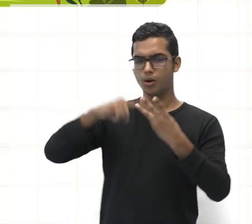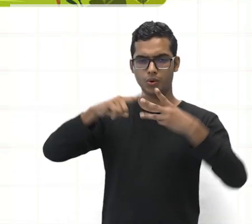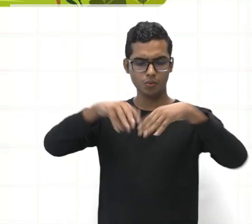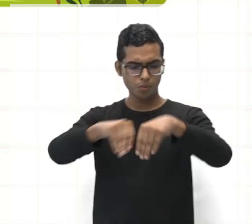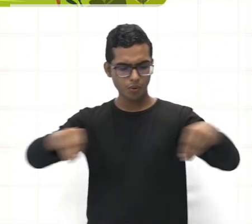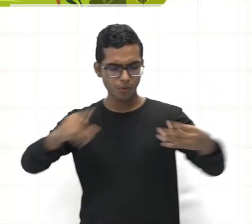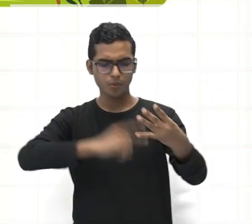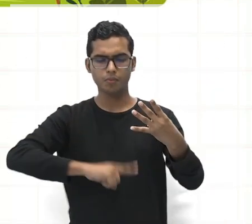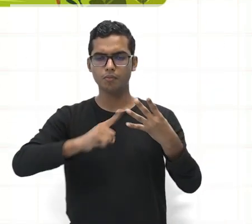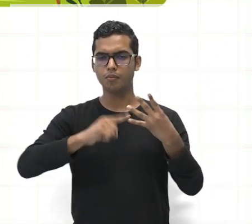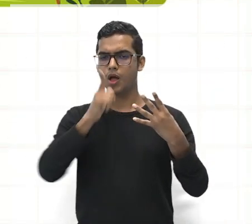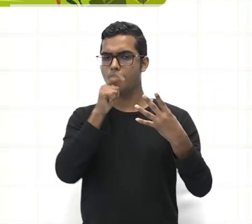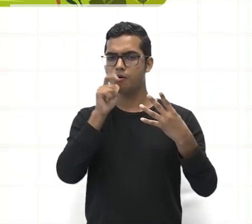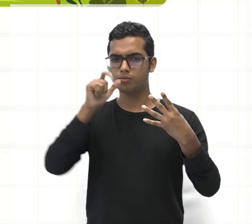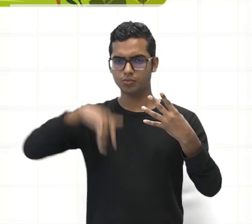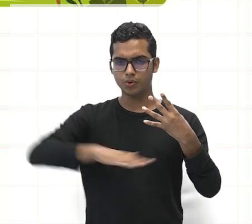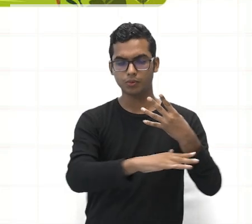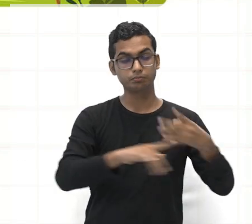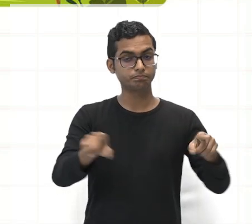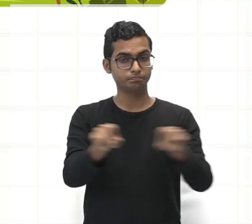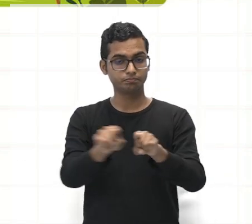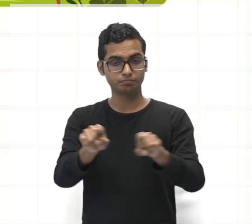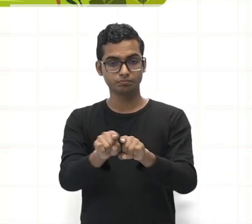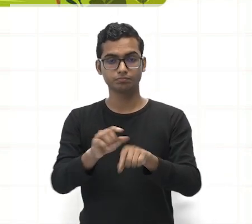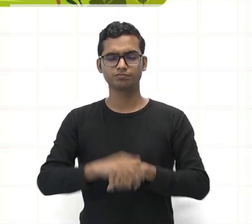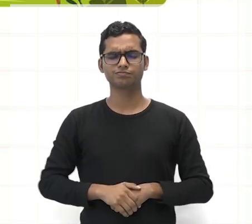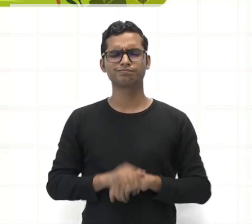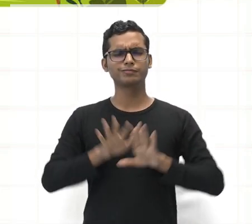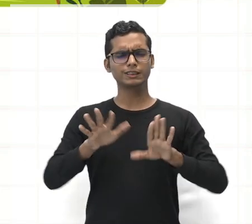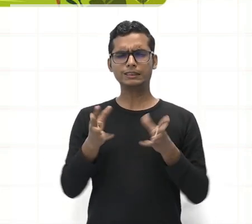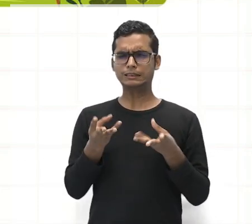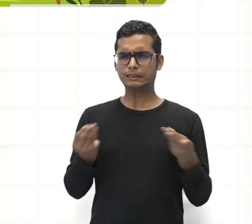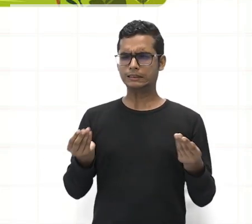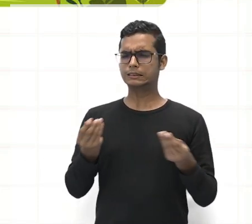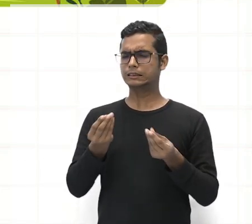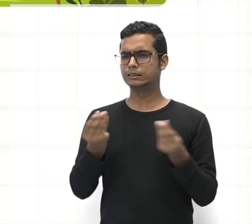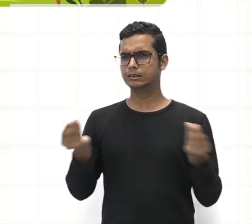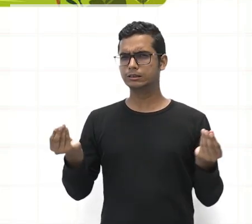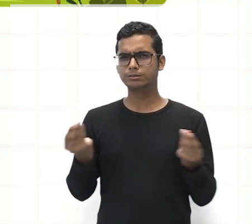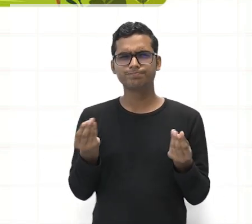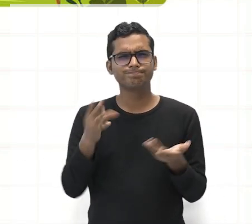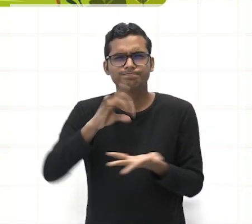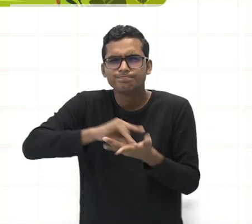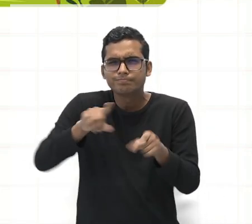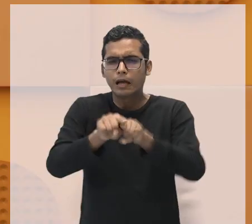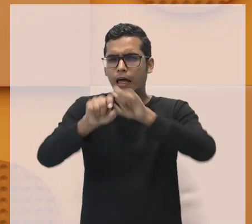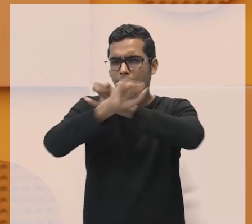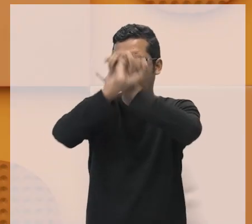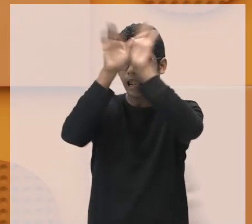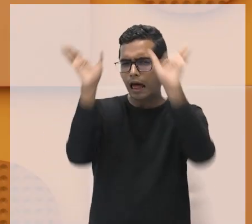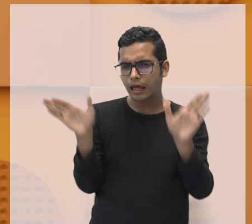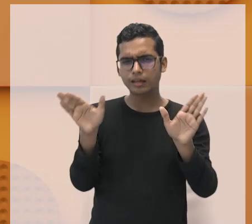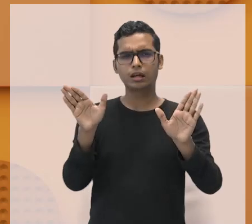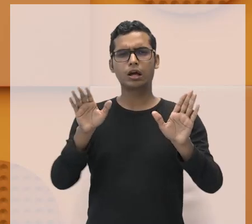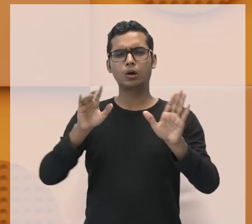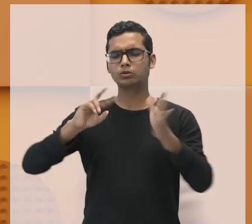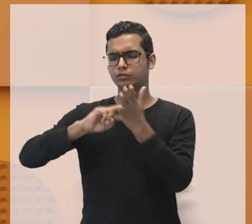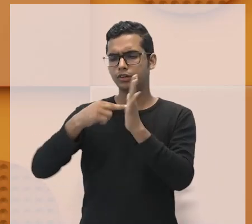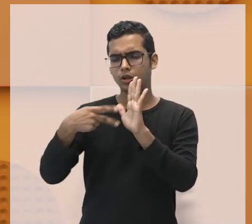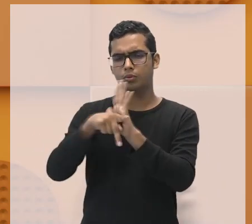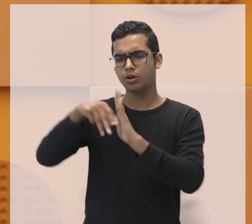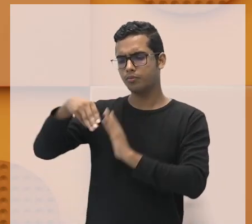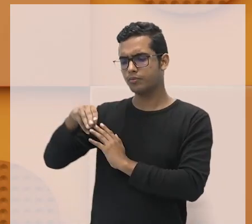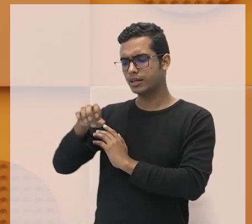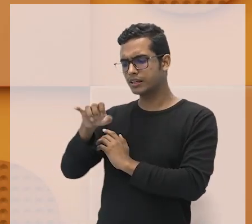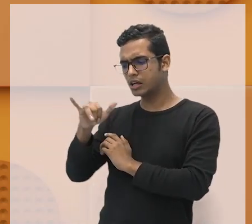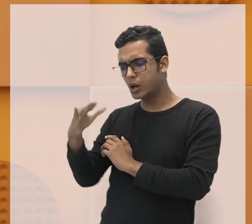é a água. Mas ainda pode ficar meio vaga essa ideia do que é o meio ambiente. Para isso, então,